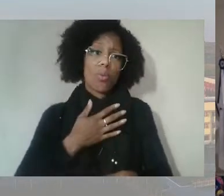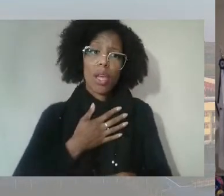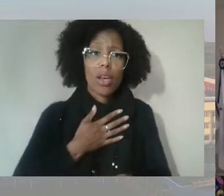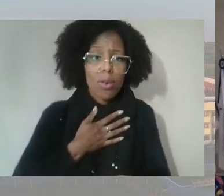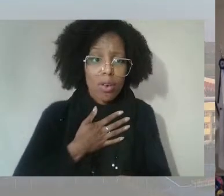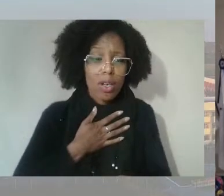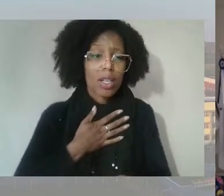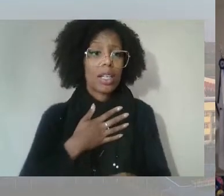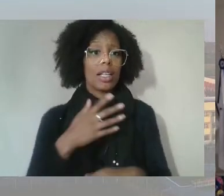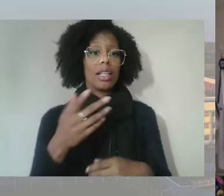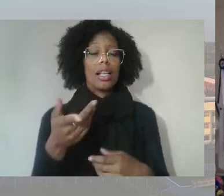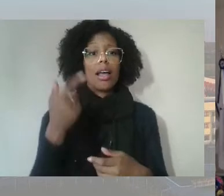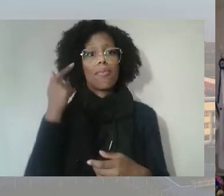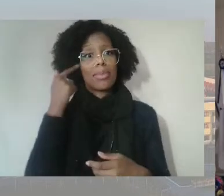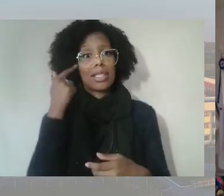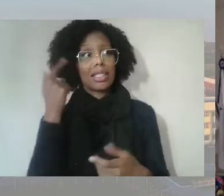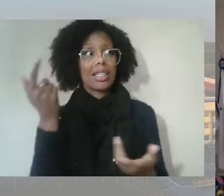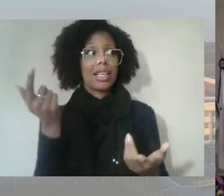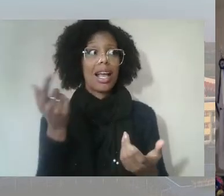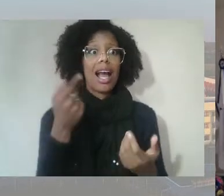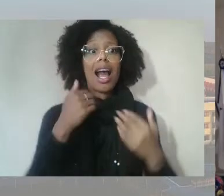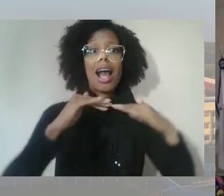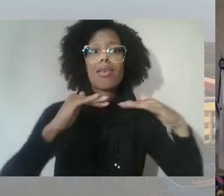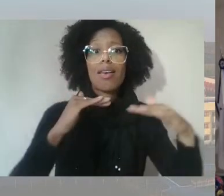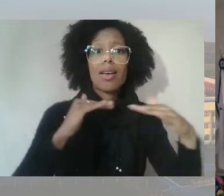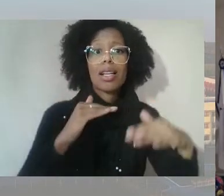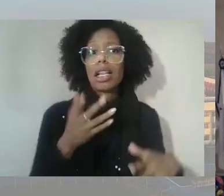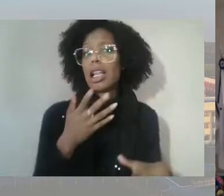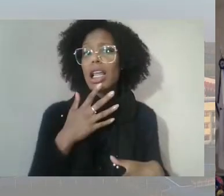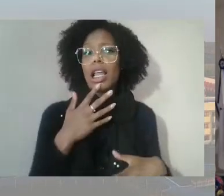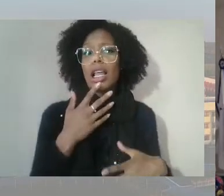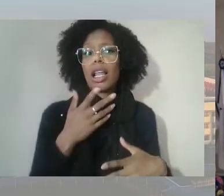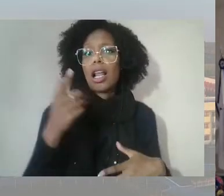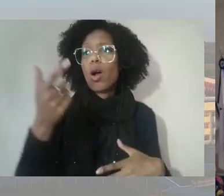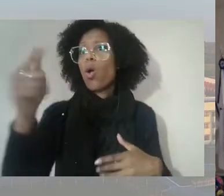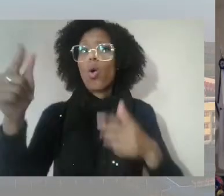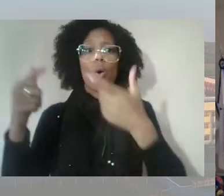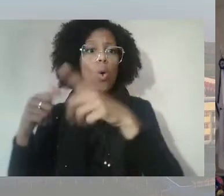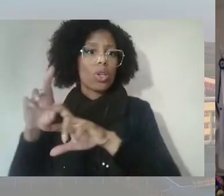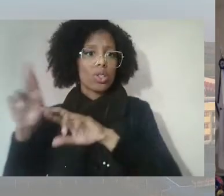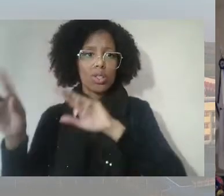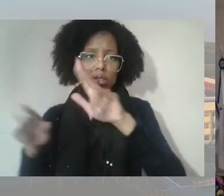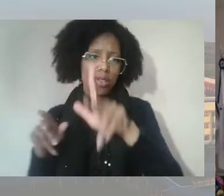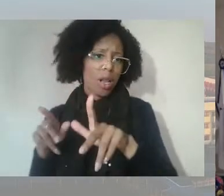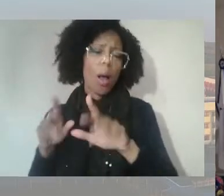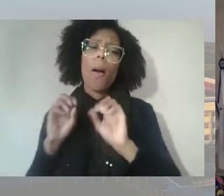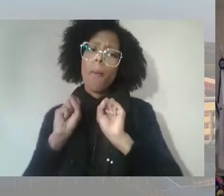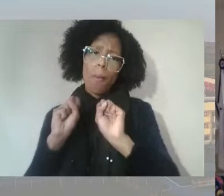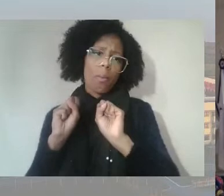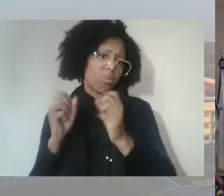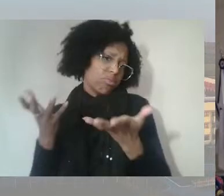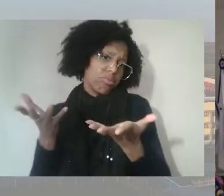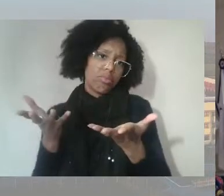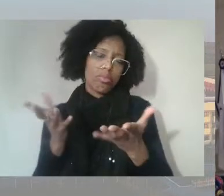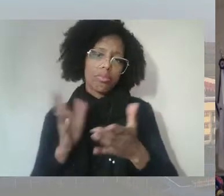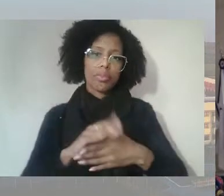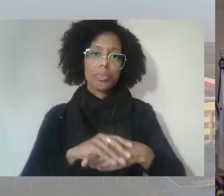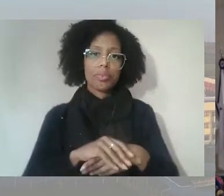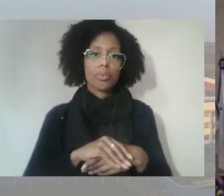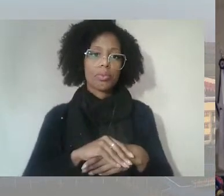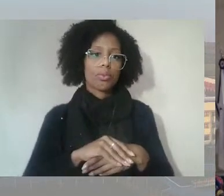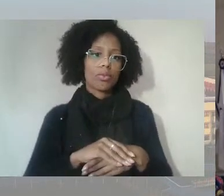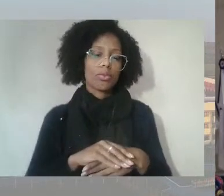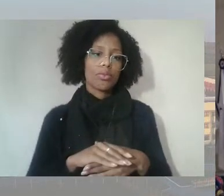uma manifestação e não aceitar que tenha divergência, que tenha outros entendimentos na própria